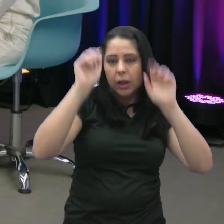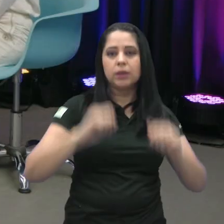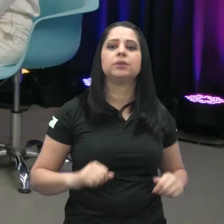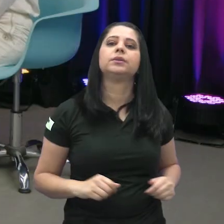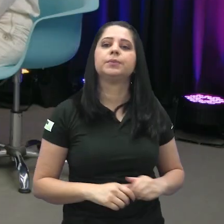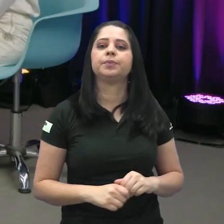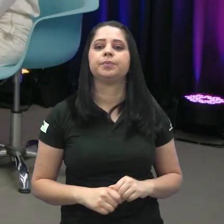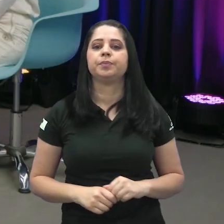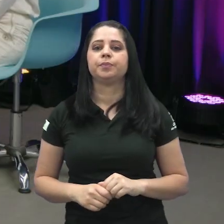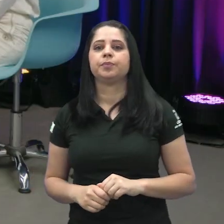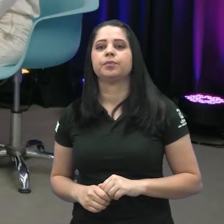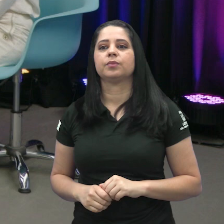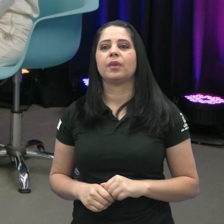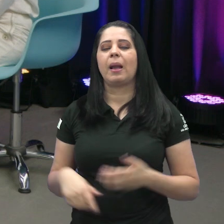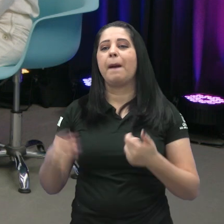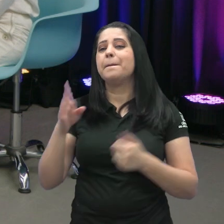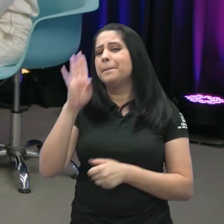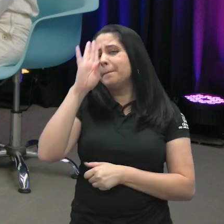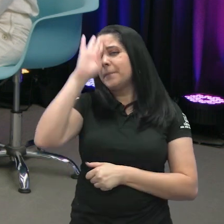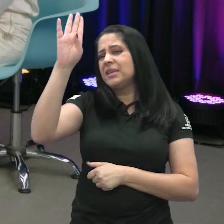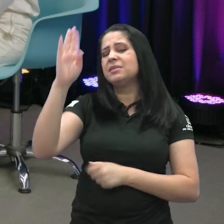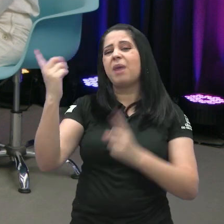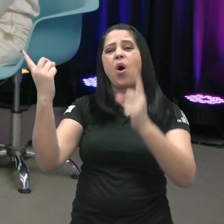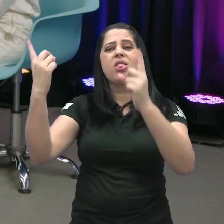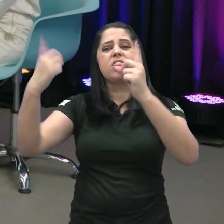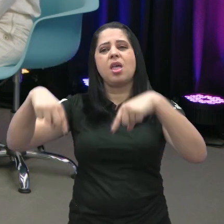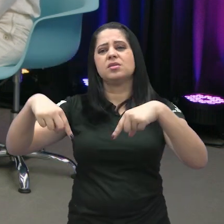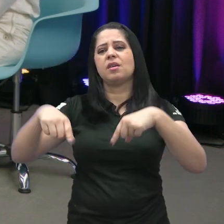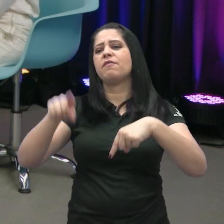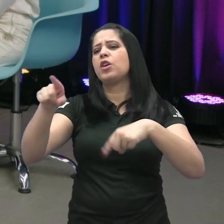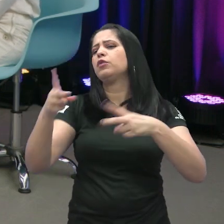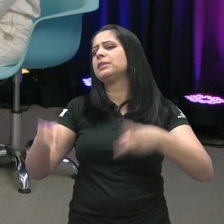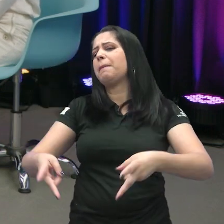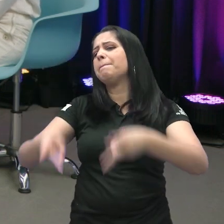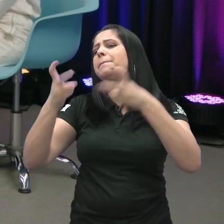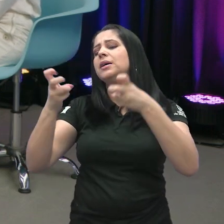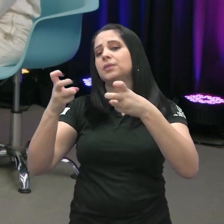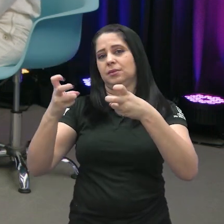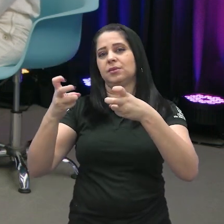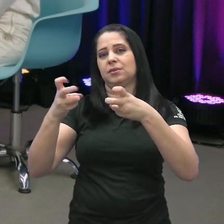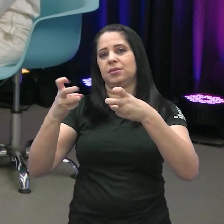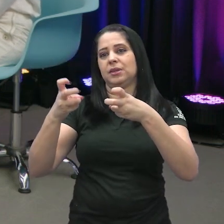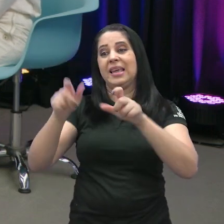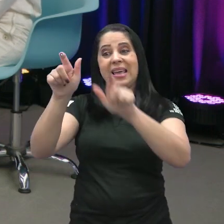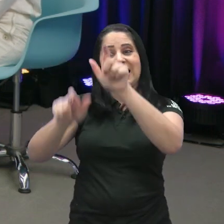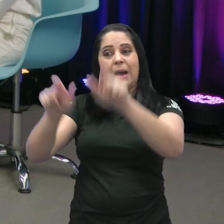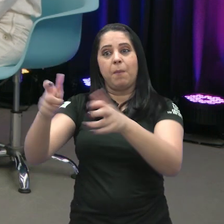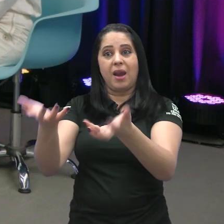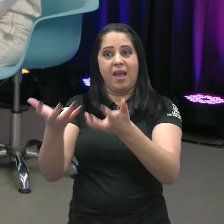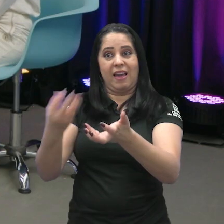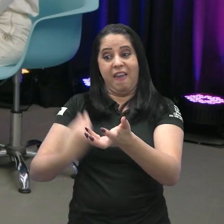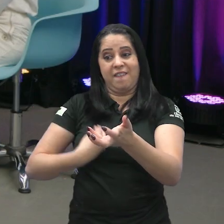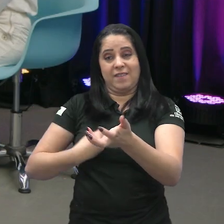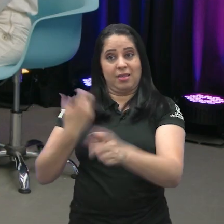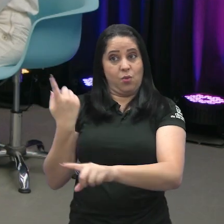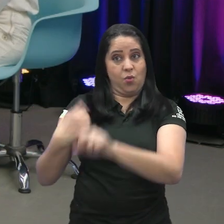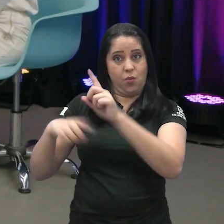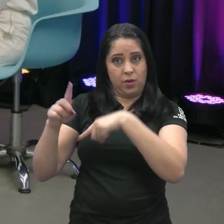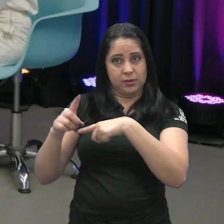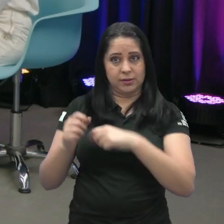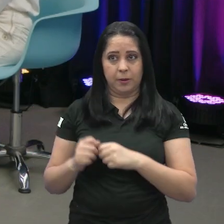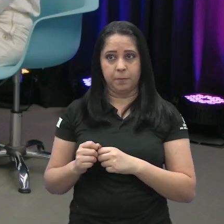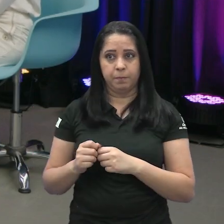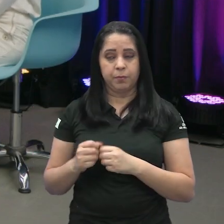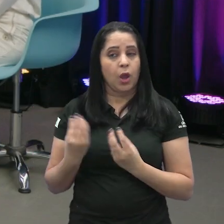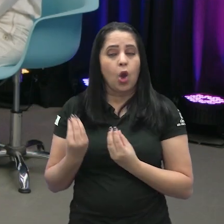bom. Quais são os principais desafios que você observa nas mulheres que buscam reconstrução pessoal e profissional?